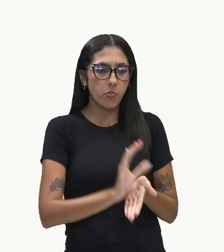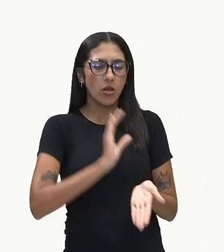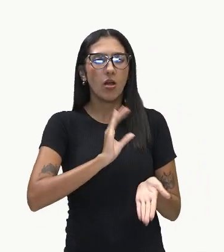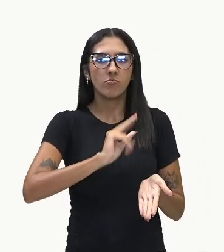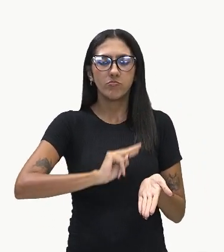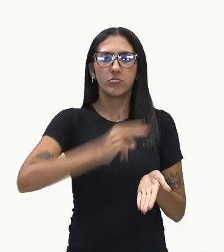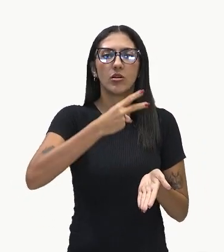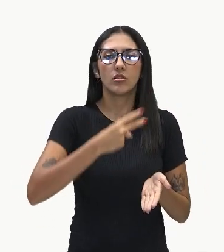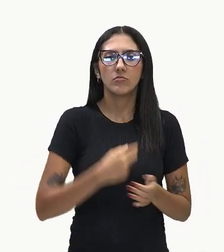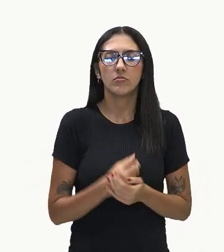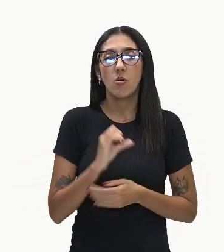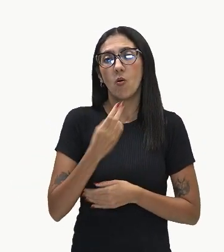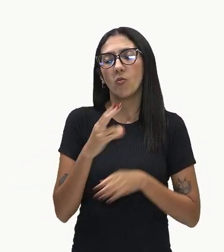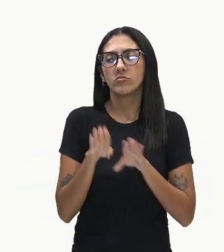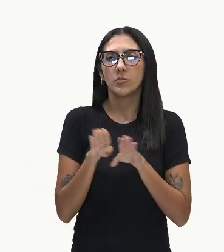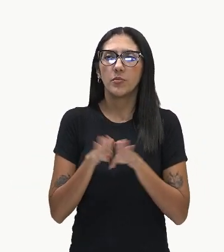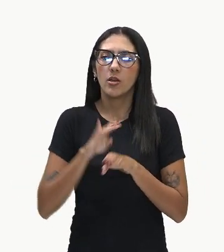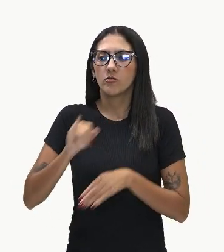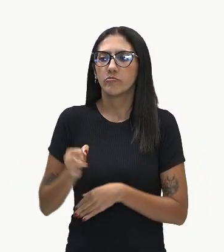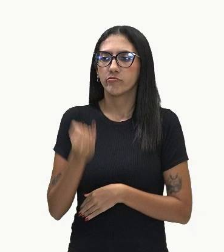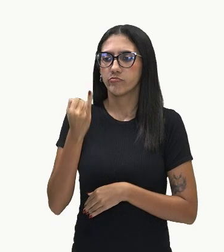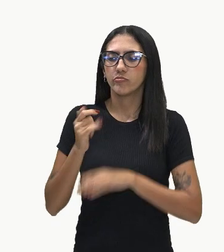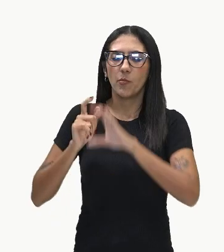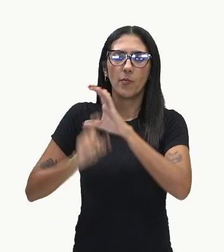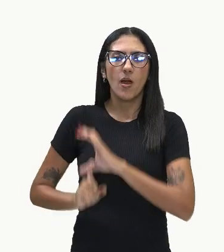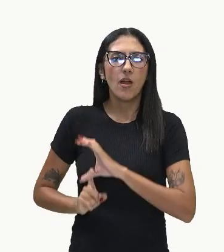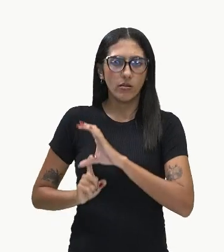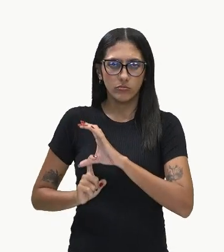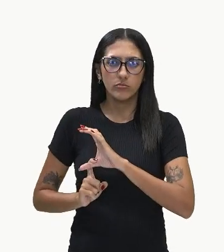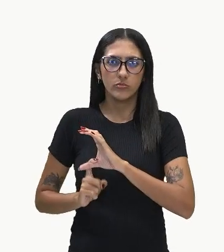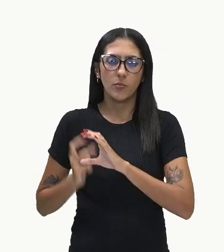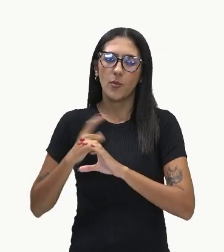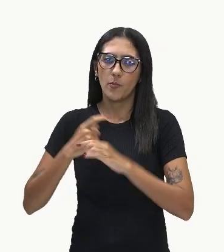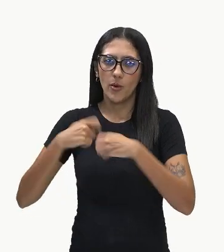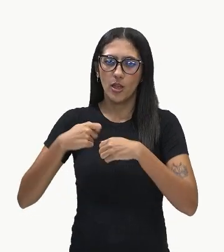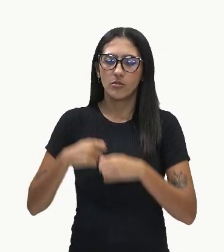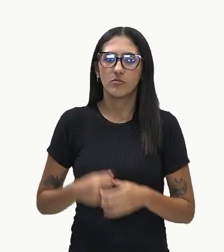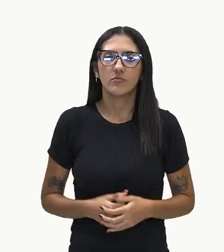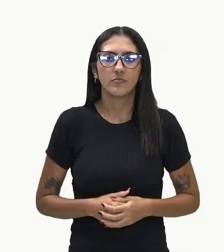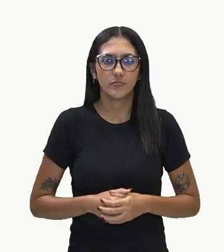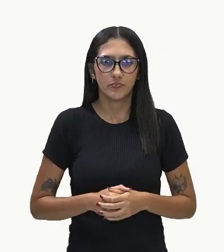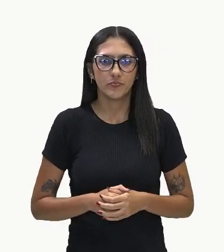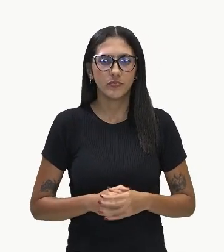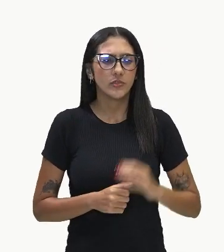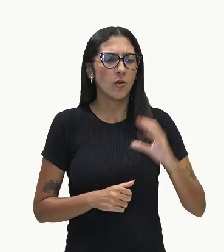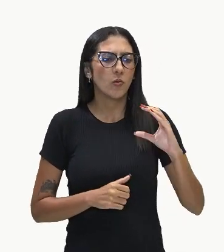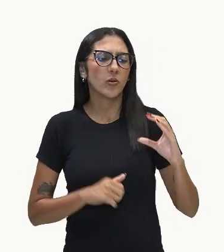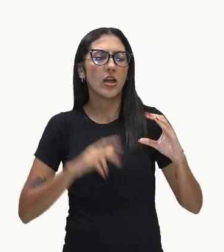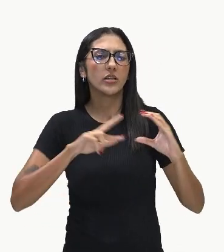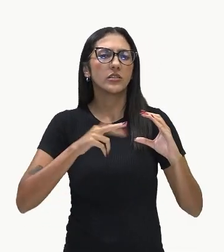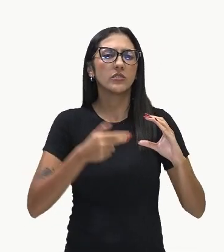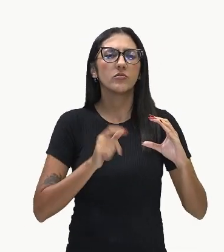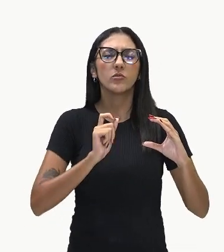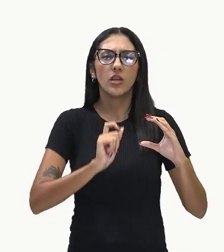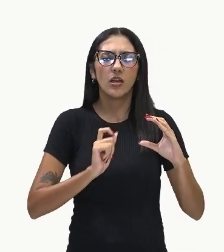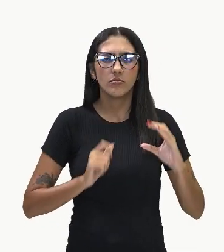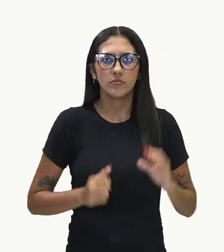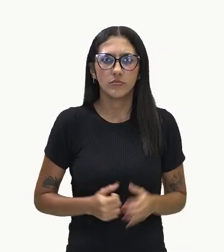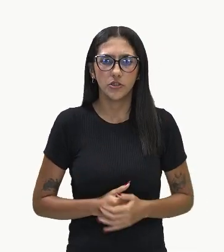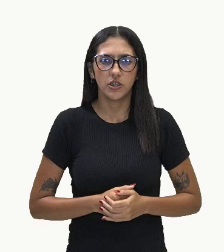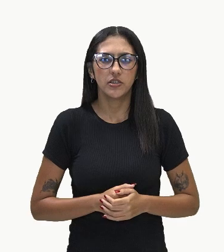mais pegando um certo valor de empréstimo. Tudo bem? Capital. Quem é o capital? Capital vai ser